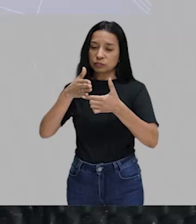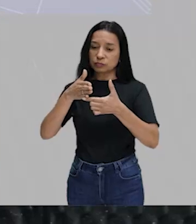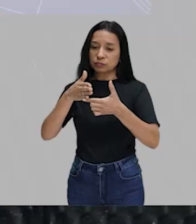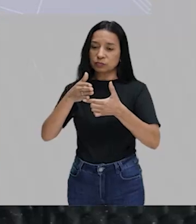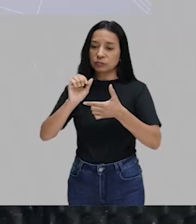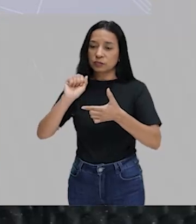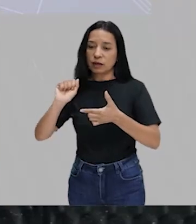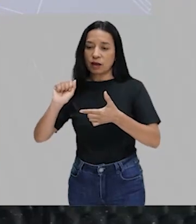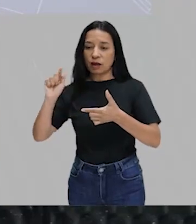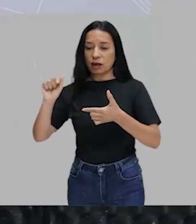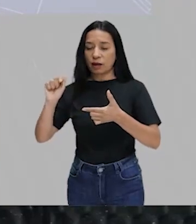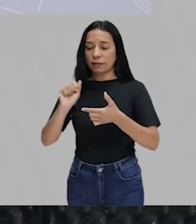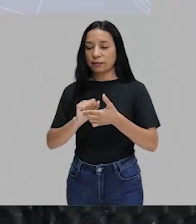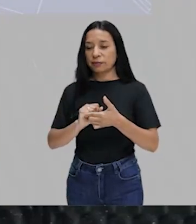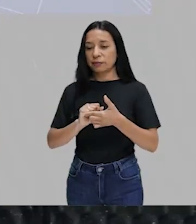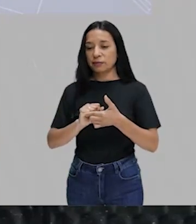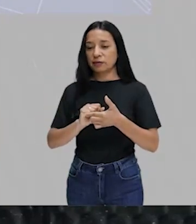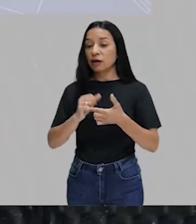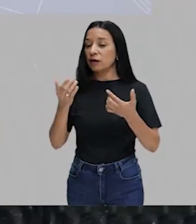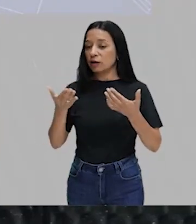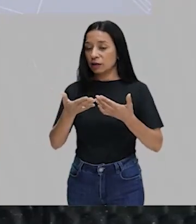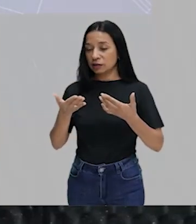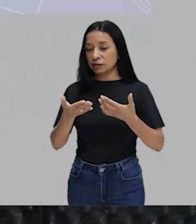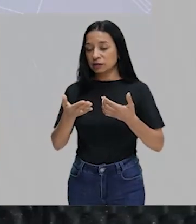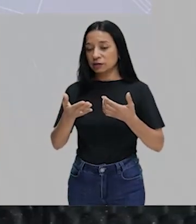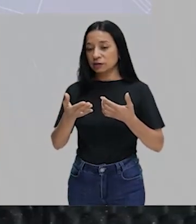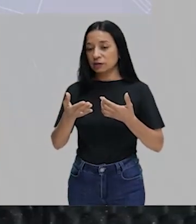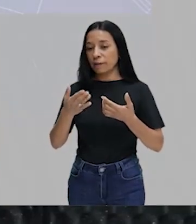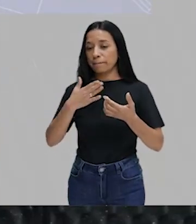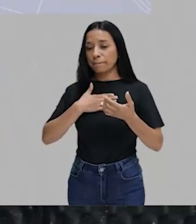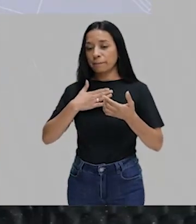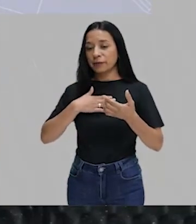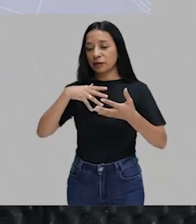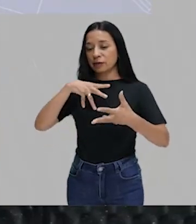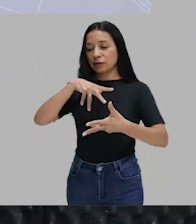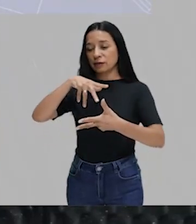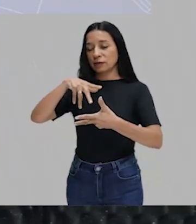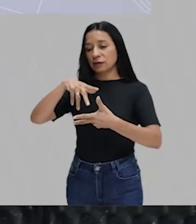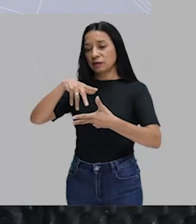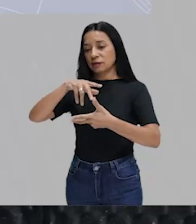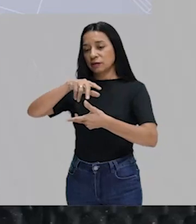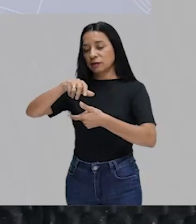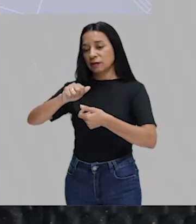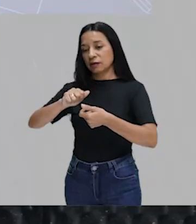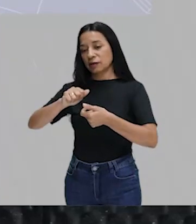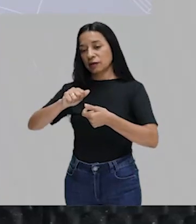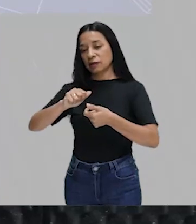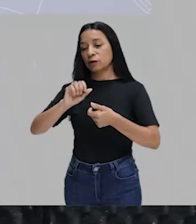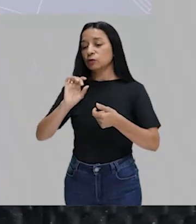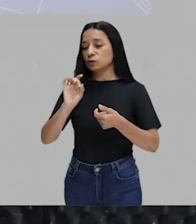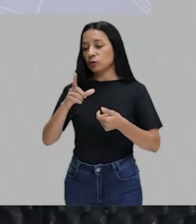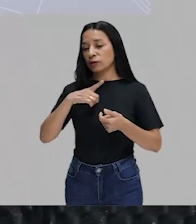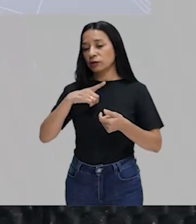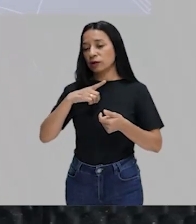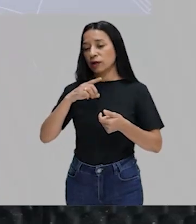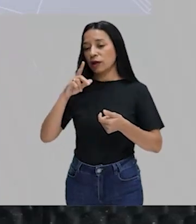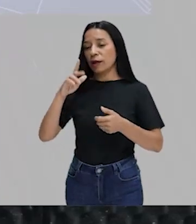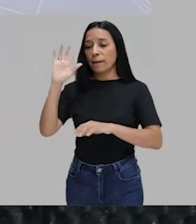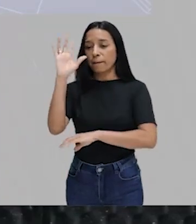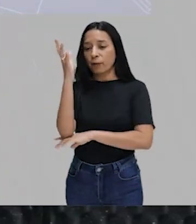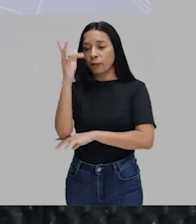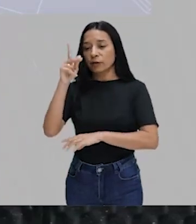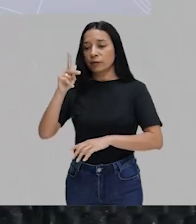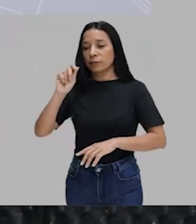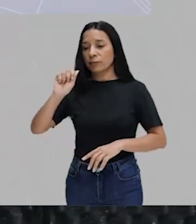canto sabiá. Então, nesse caso, minha terra tem palmeiras, eu vou só até o mei. Onde eu canto sabiá, eu vou até